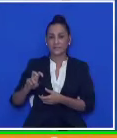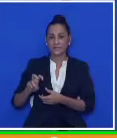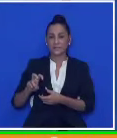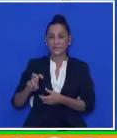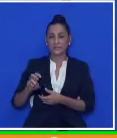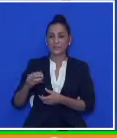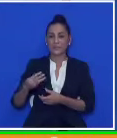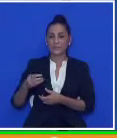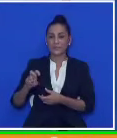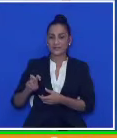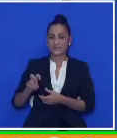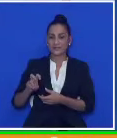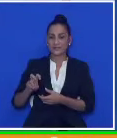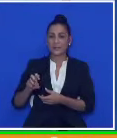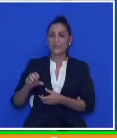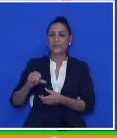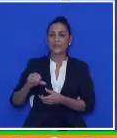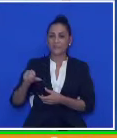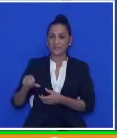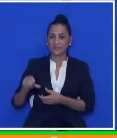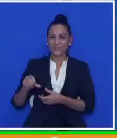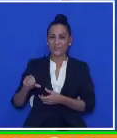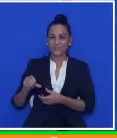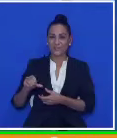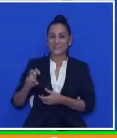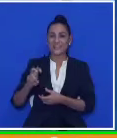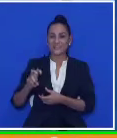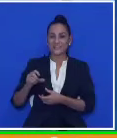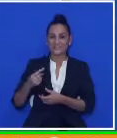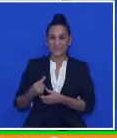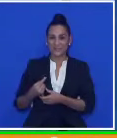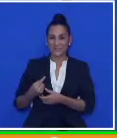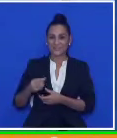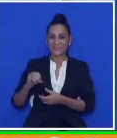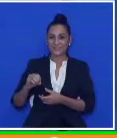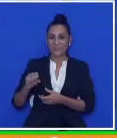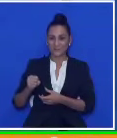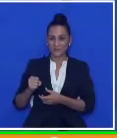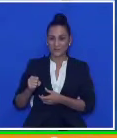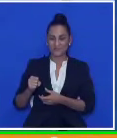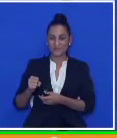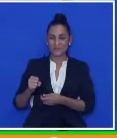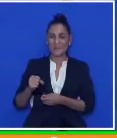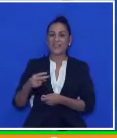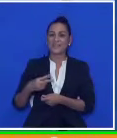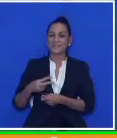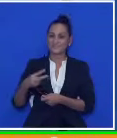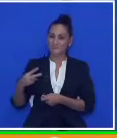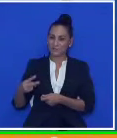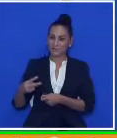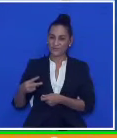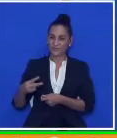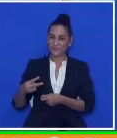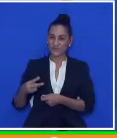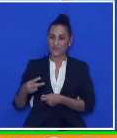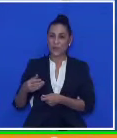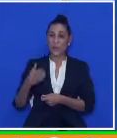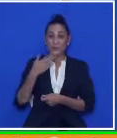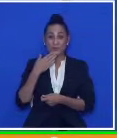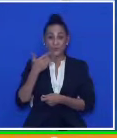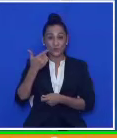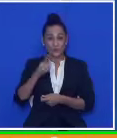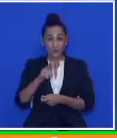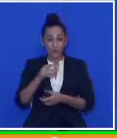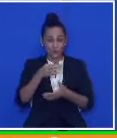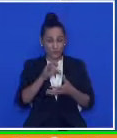98, 75, 35, 99, 51, 08 e 22. Vou pedir